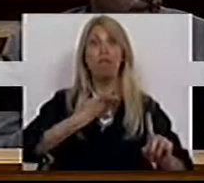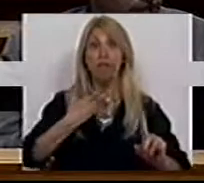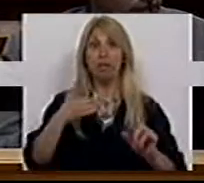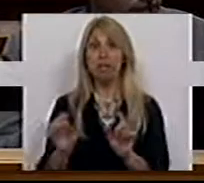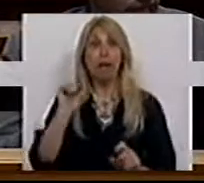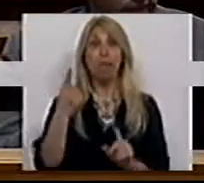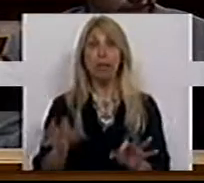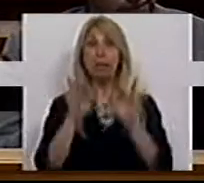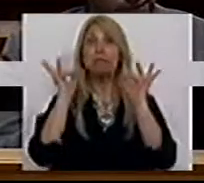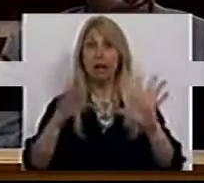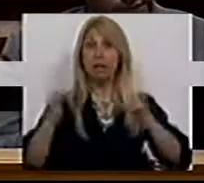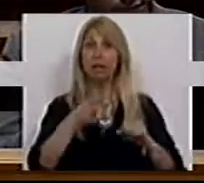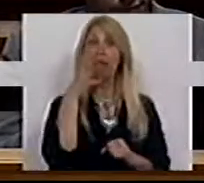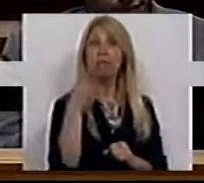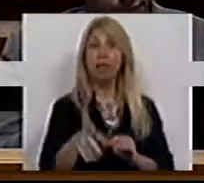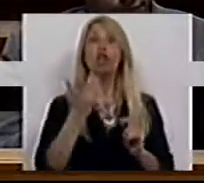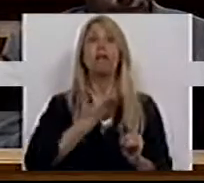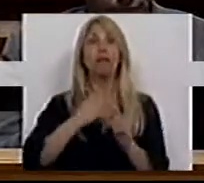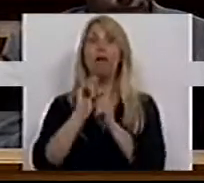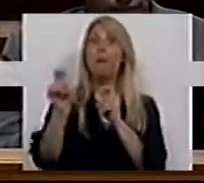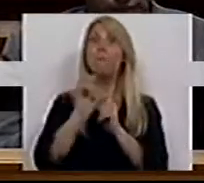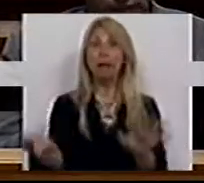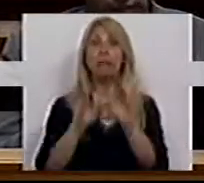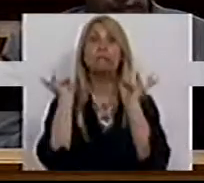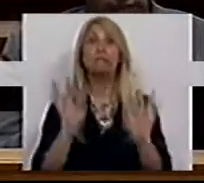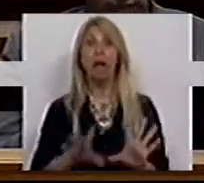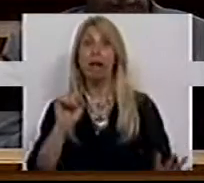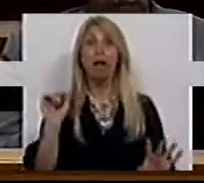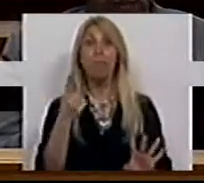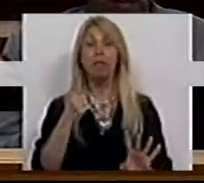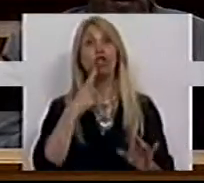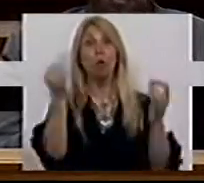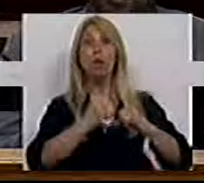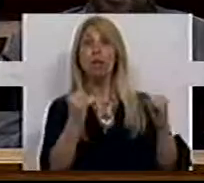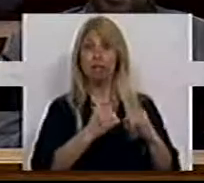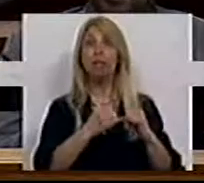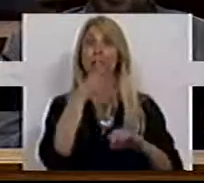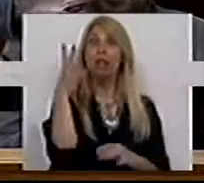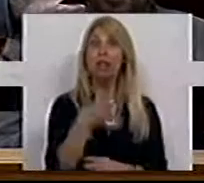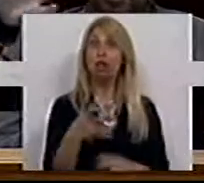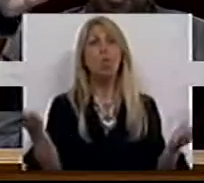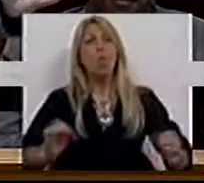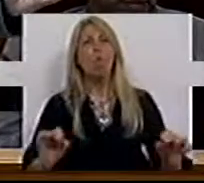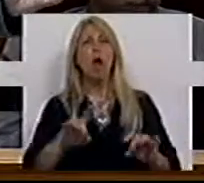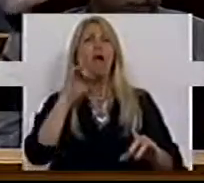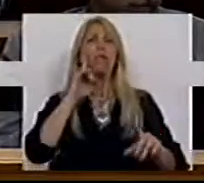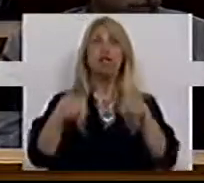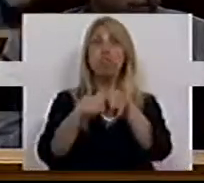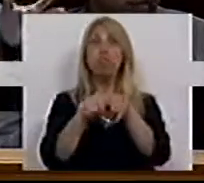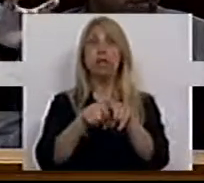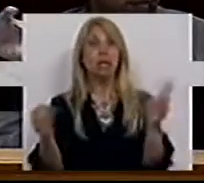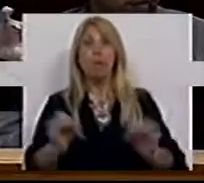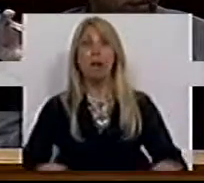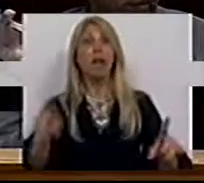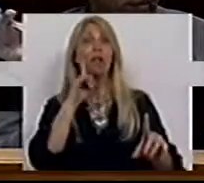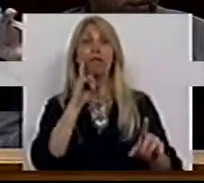a dívida não for paga à velocidade que o Tratado determina, não há políticas socialistas para ninguém, não há defesa de Serviço Nacional de Saúde,